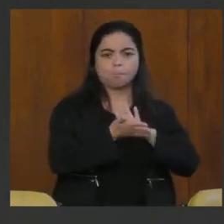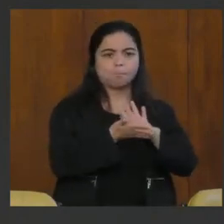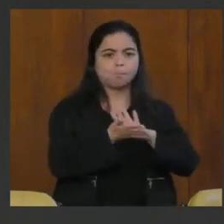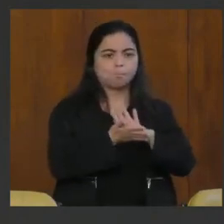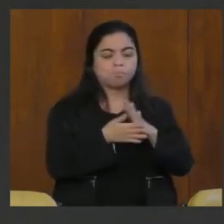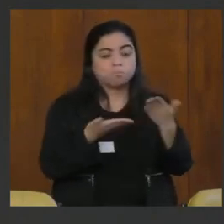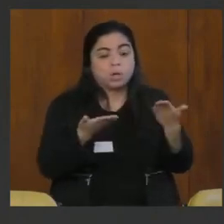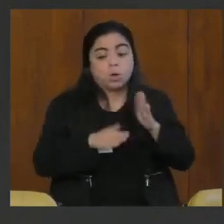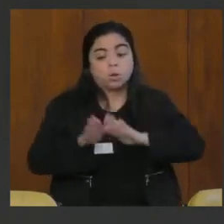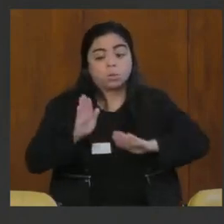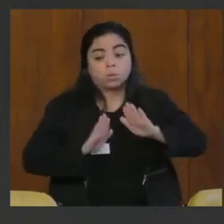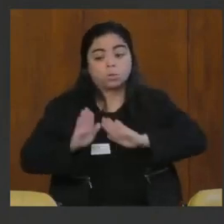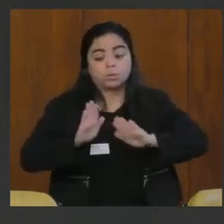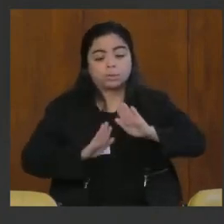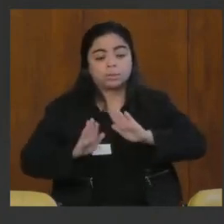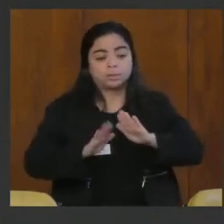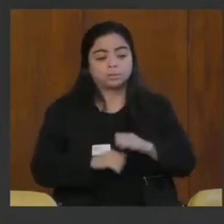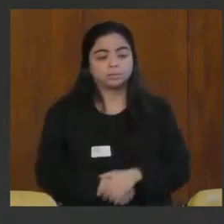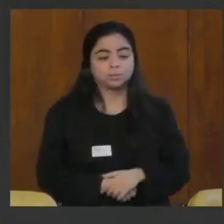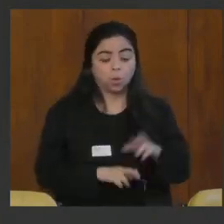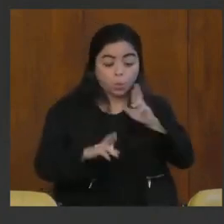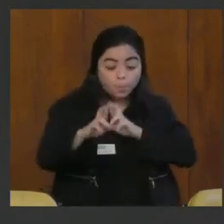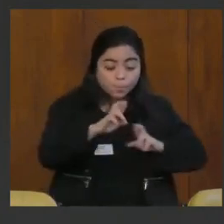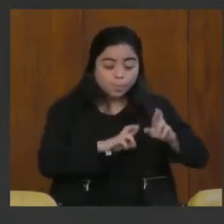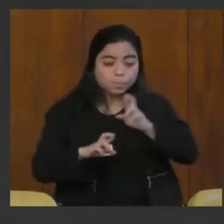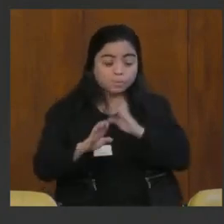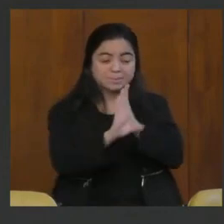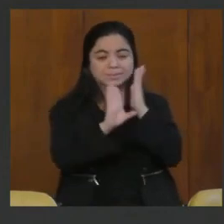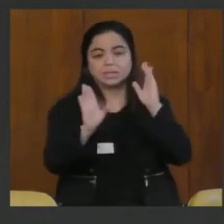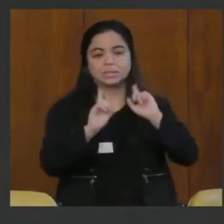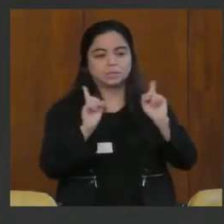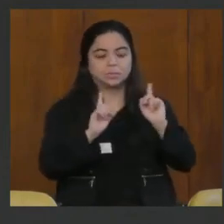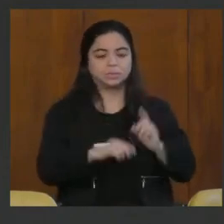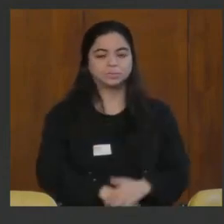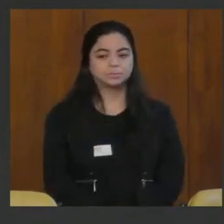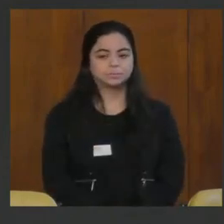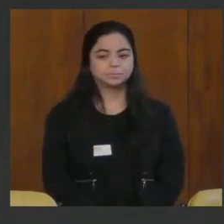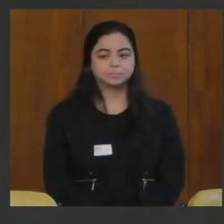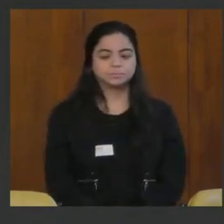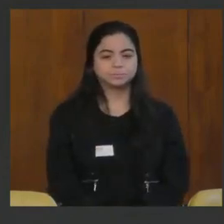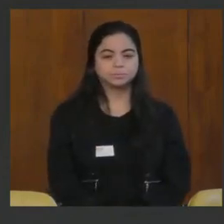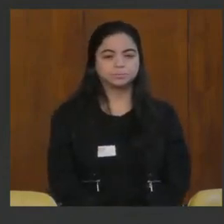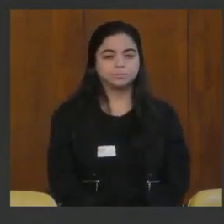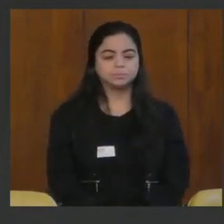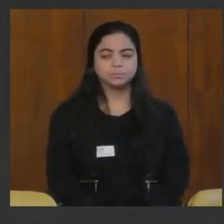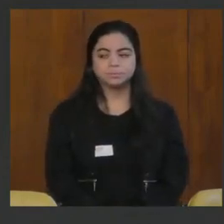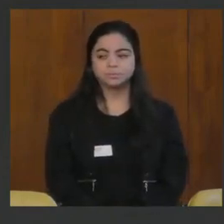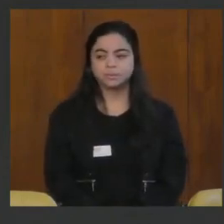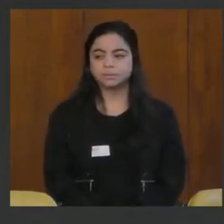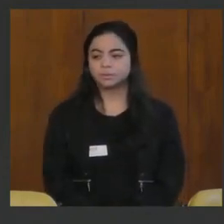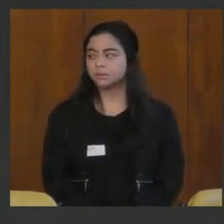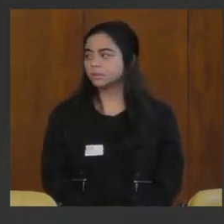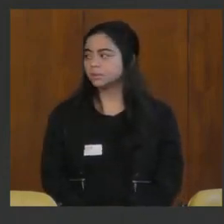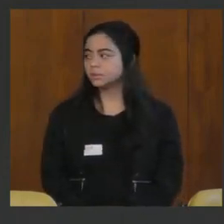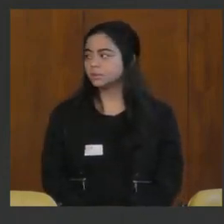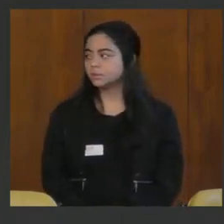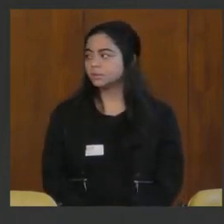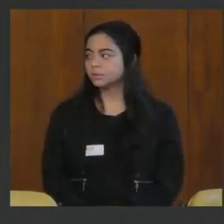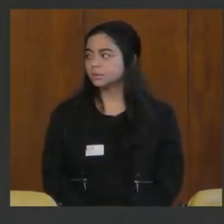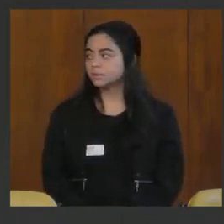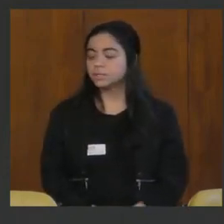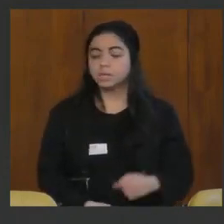muito cuidado. O eco é um exame, não é um diagnóstico. Né? A Carla fica falando que ficou brava, é verdade. Eco